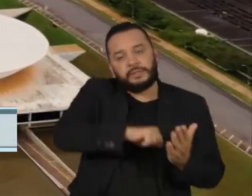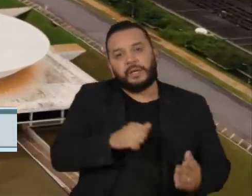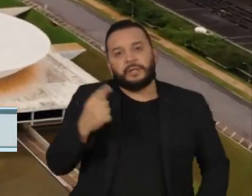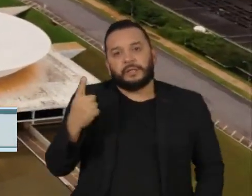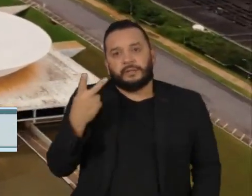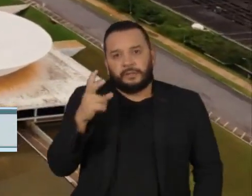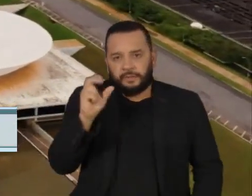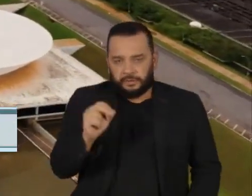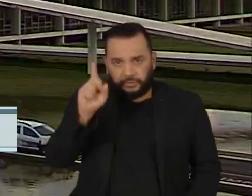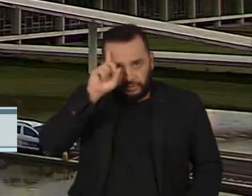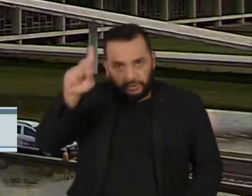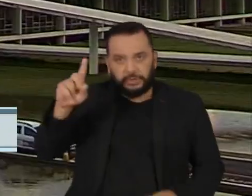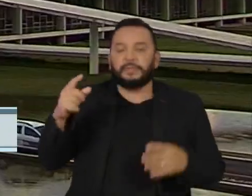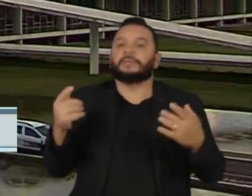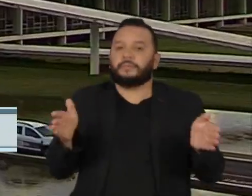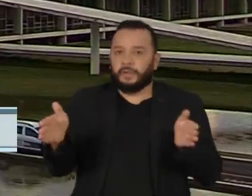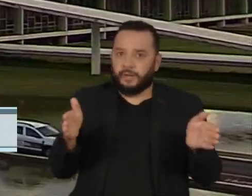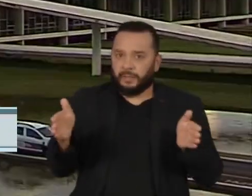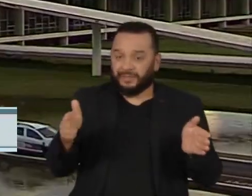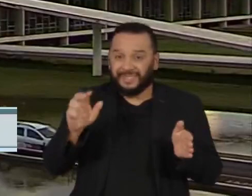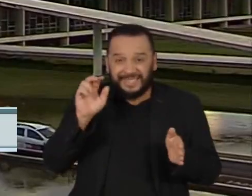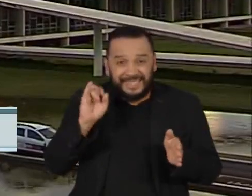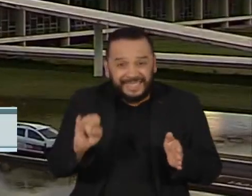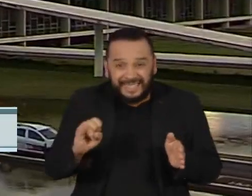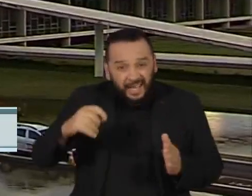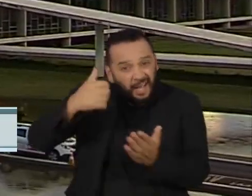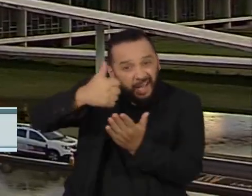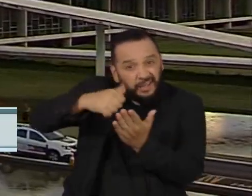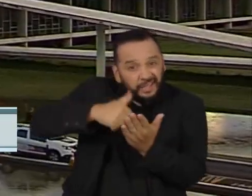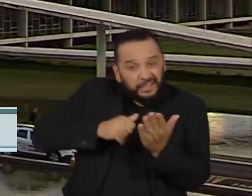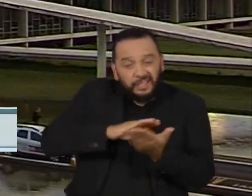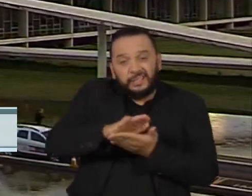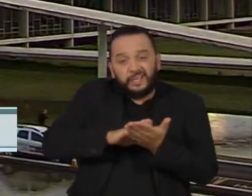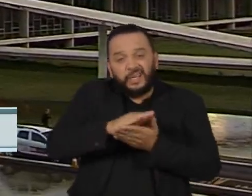depois de sua publicação. Se nada for feito, a MP caduca.